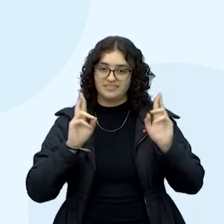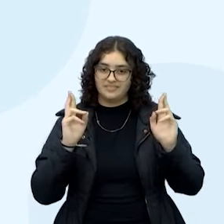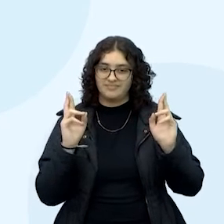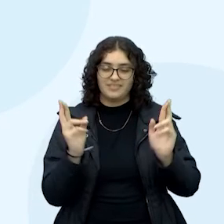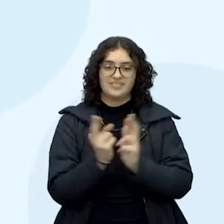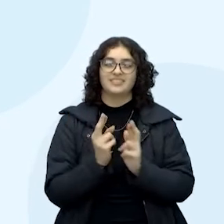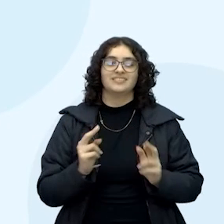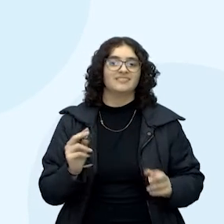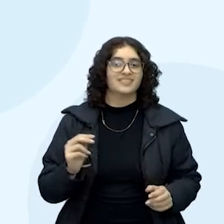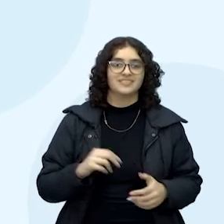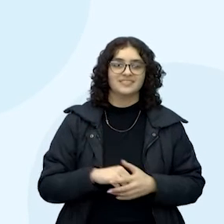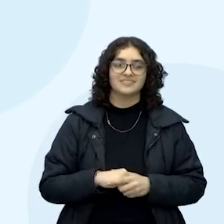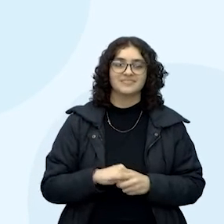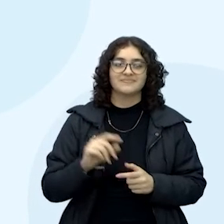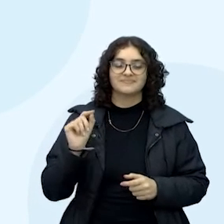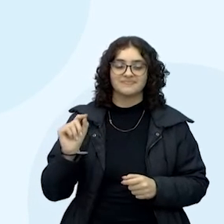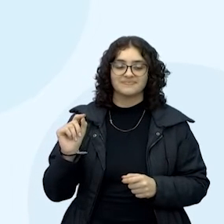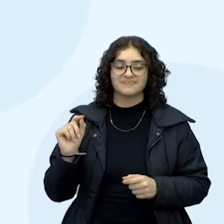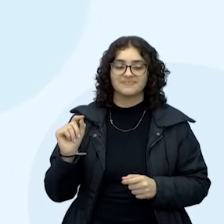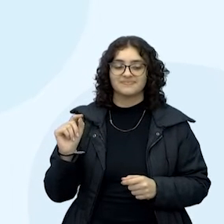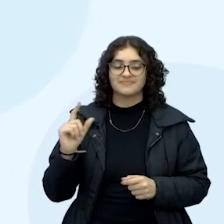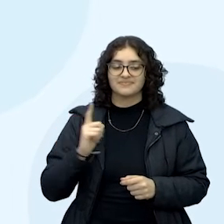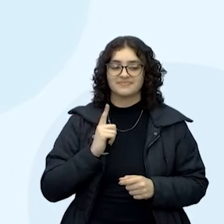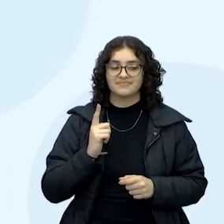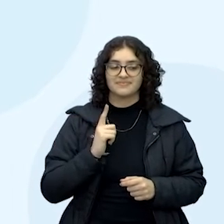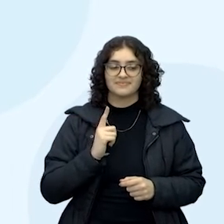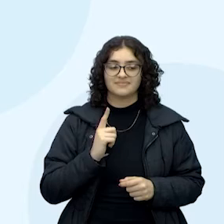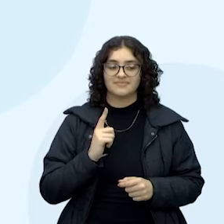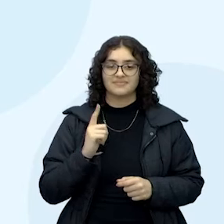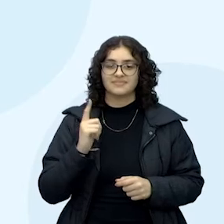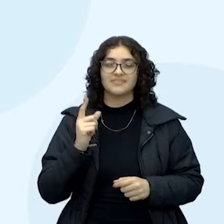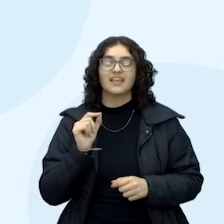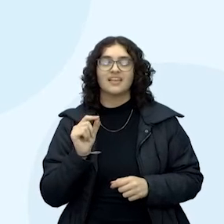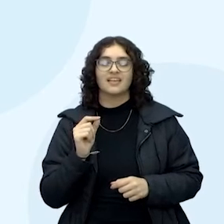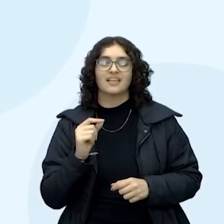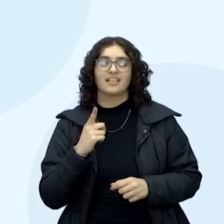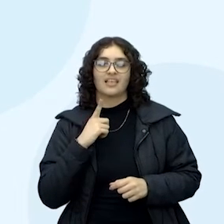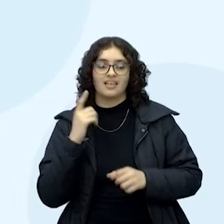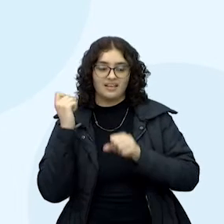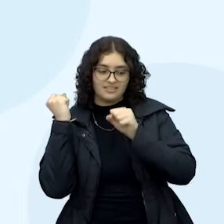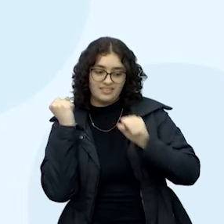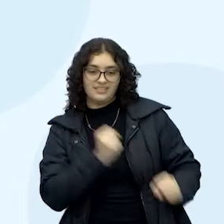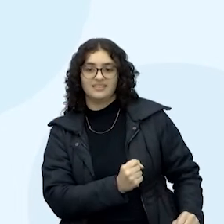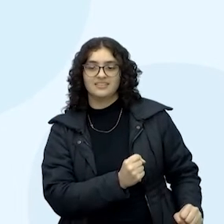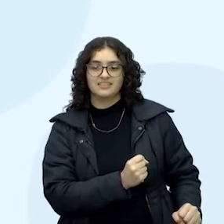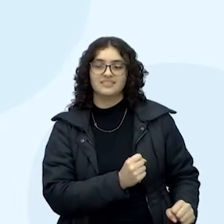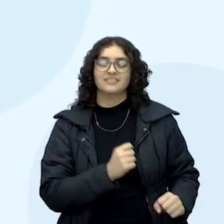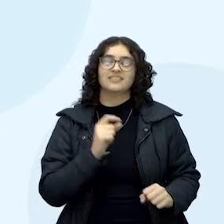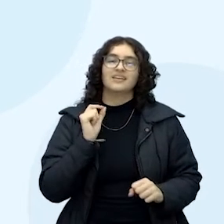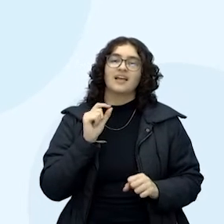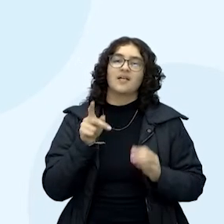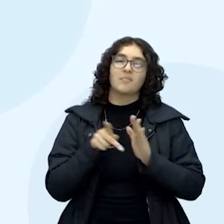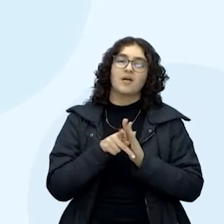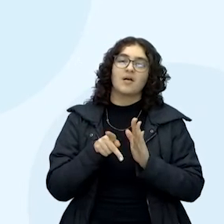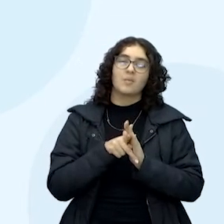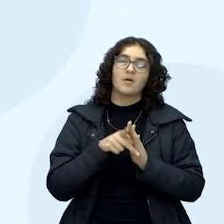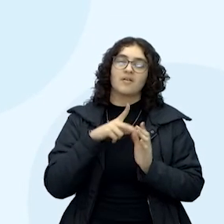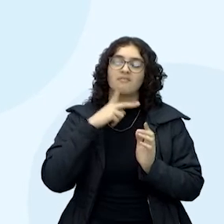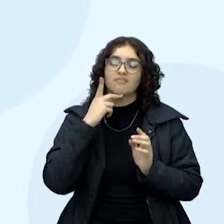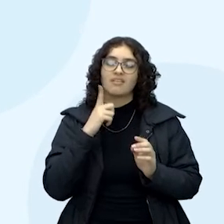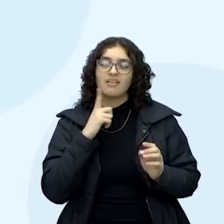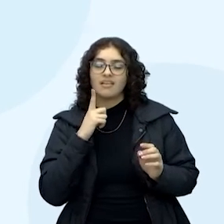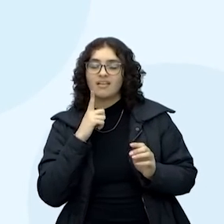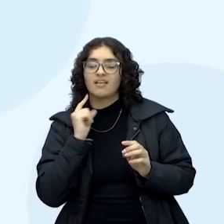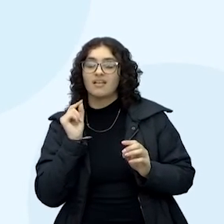pelo presidente, tá? E quando a gente fala de república, nós estamos falando de um governo onde várias pessoas têm o